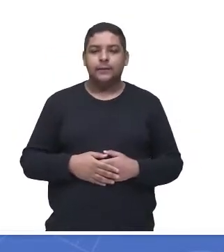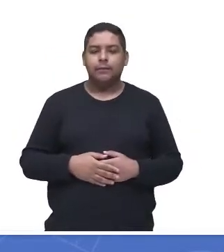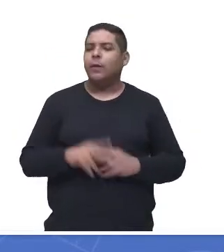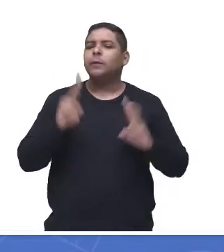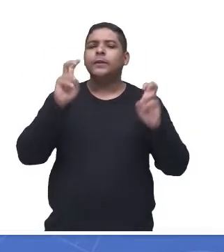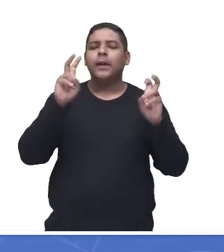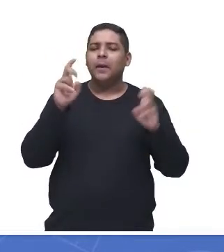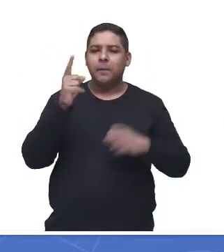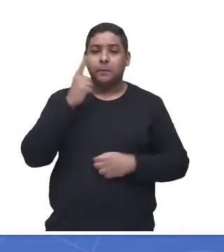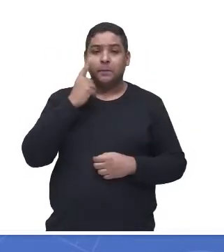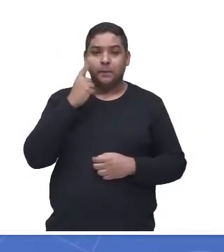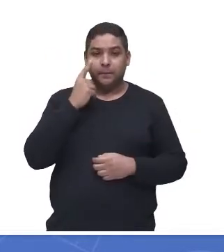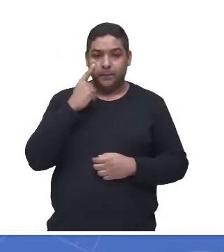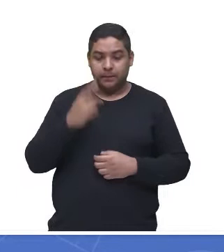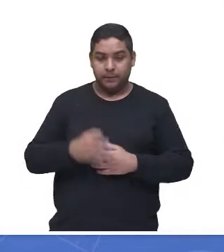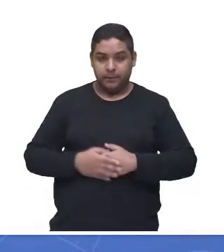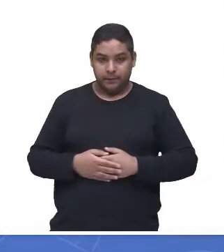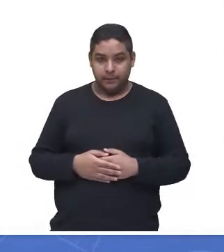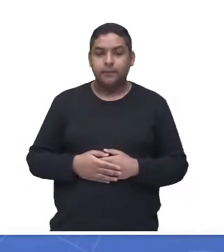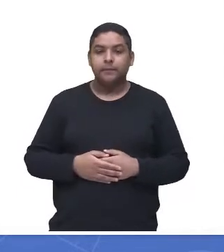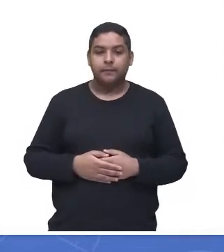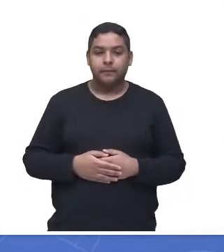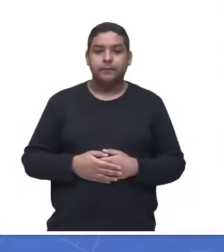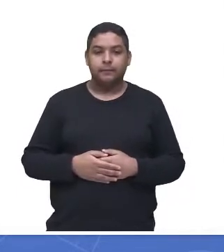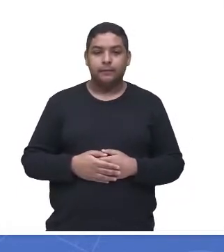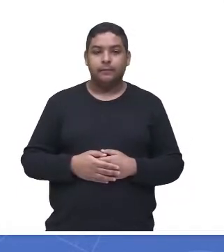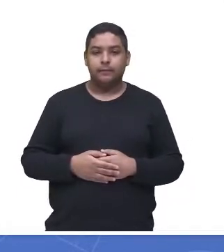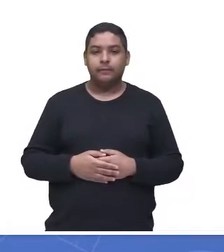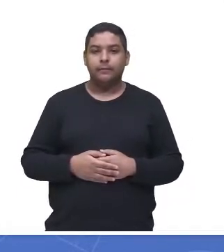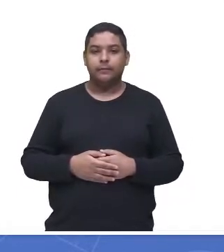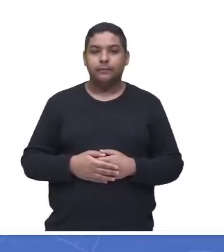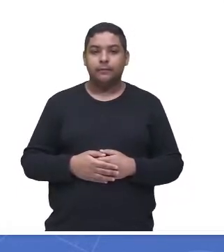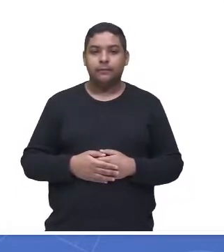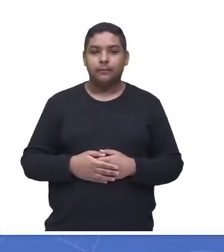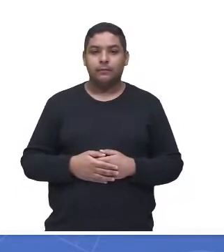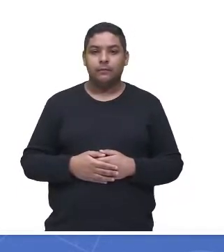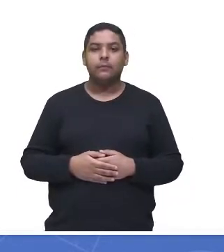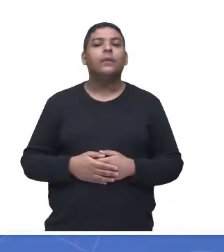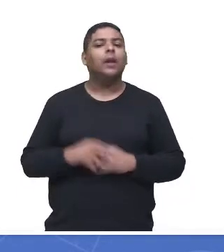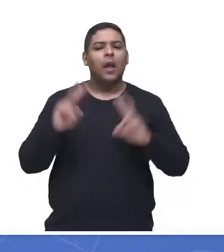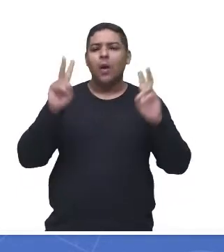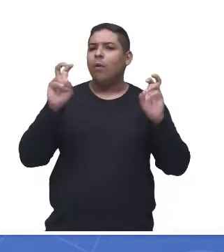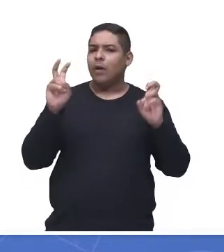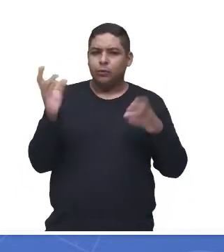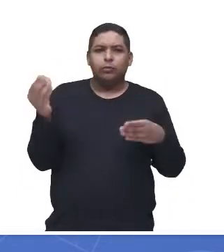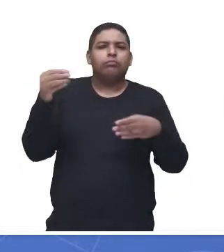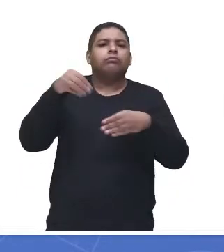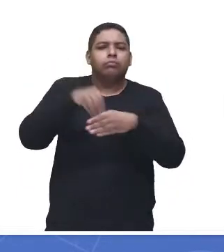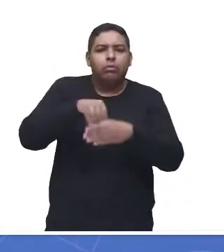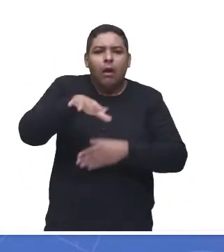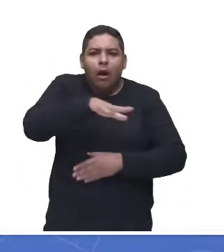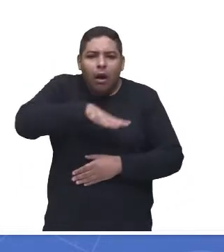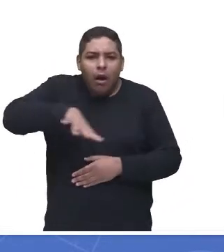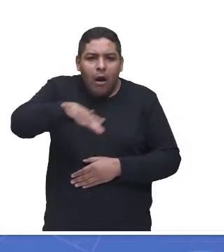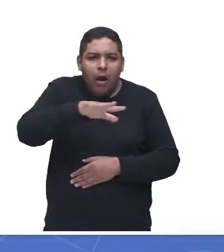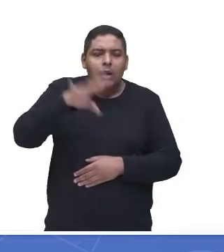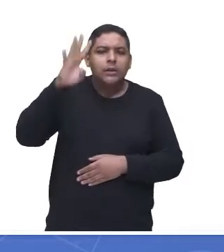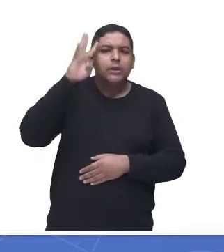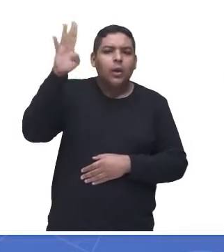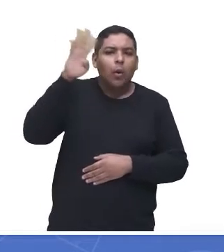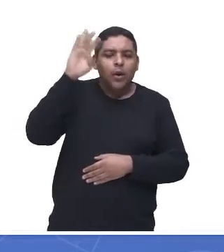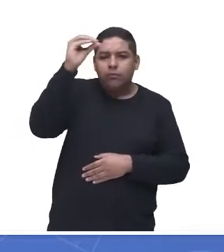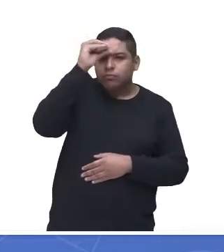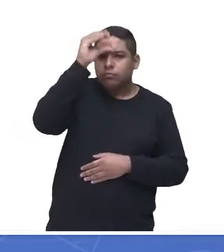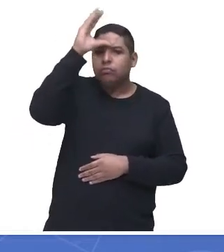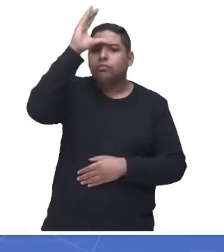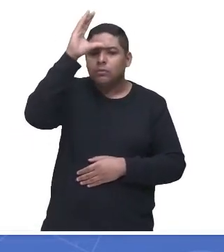aula de hoje. Então, hoje nós vamos falar um pouco sobre um assunto que está dentro do campo da teoria do conhecimento, né?